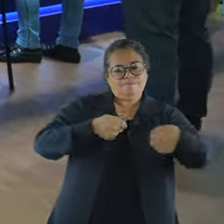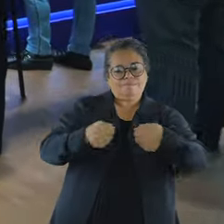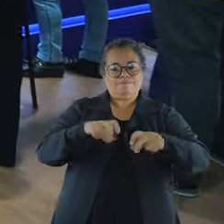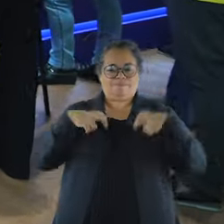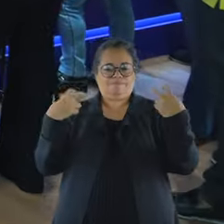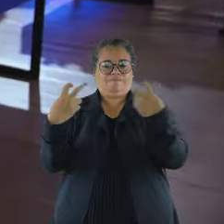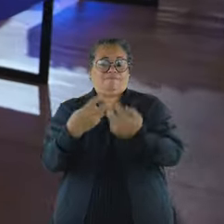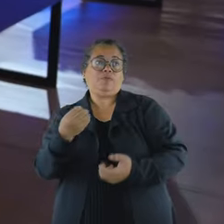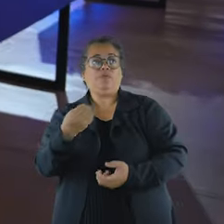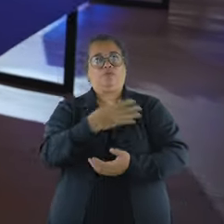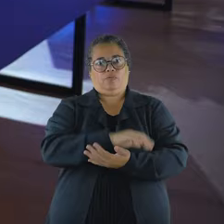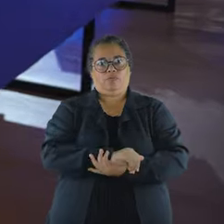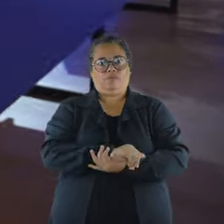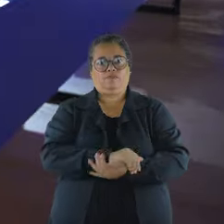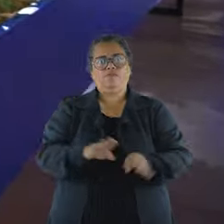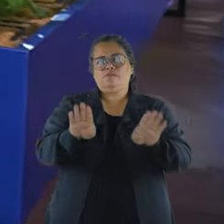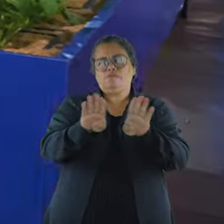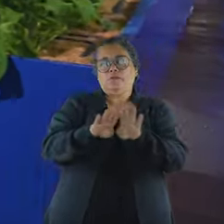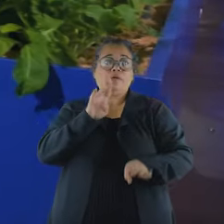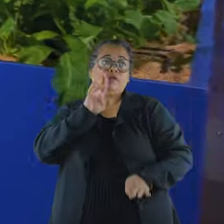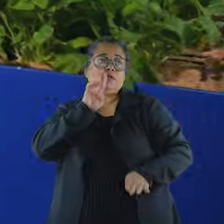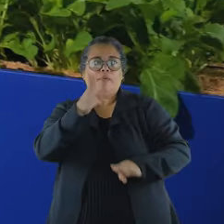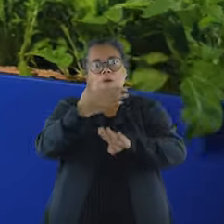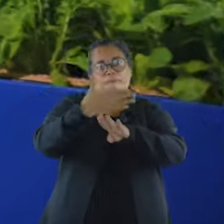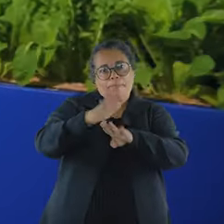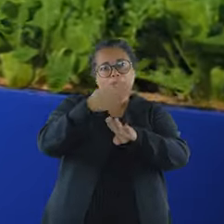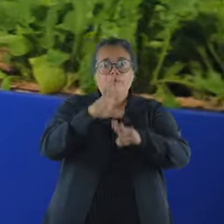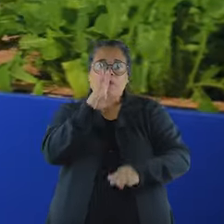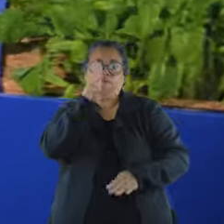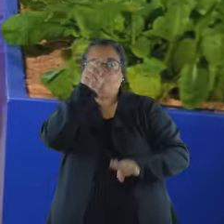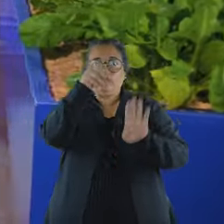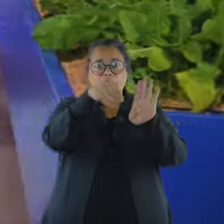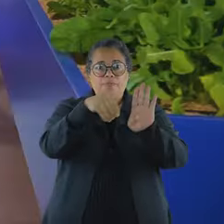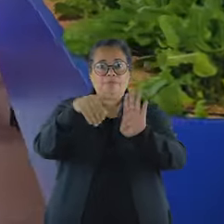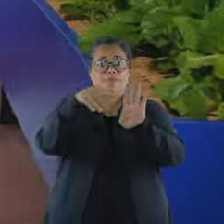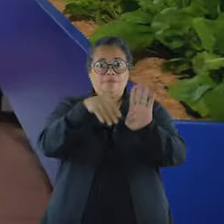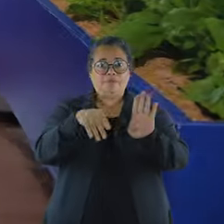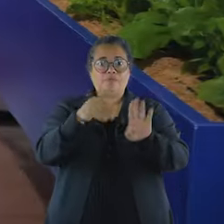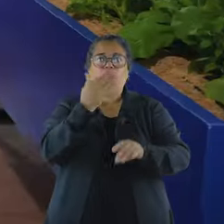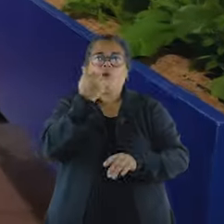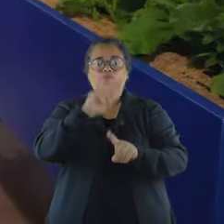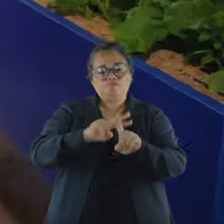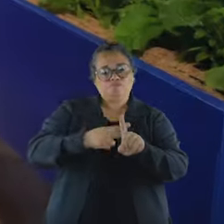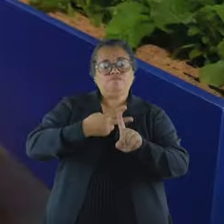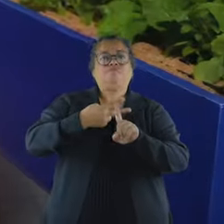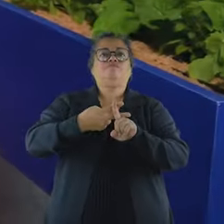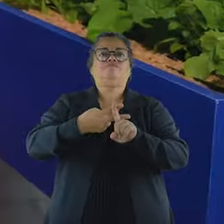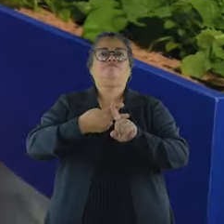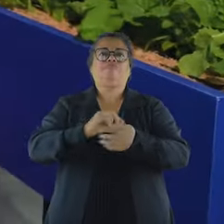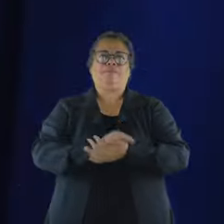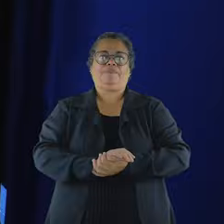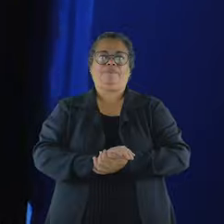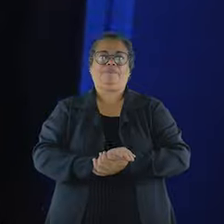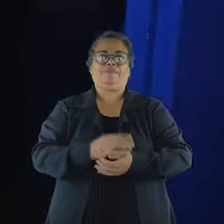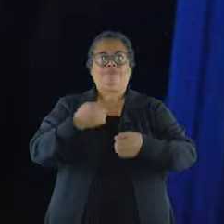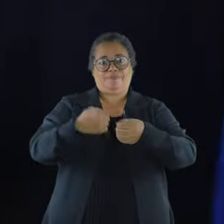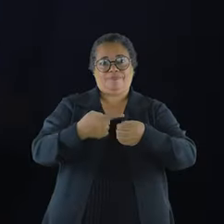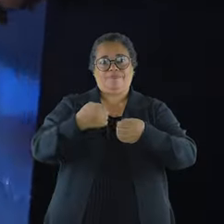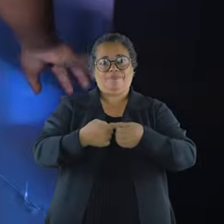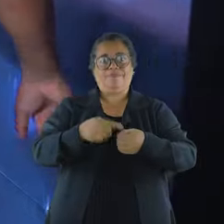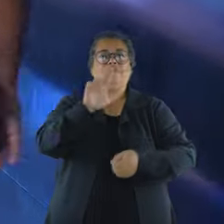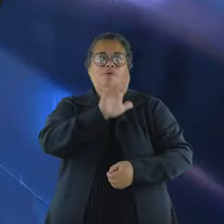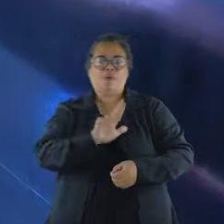Arena Inovação. E mostramos com resultados na prática a força do pó de basalto para produzir mais alimentos,